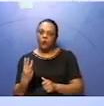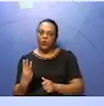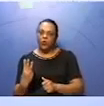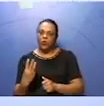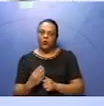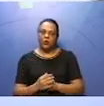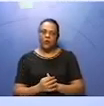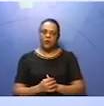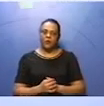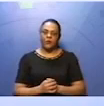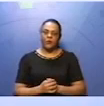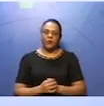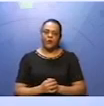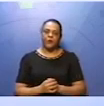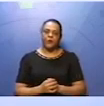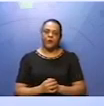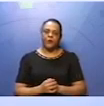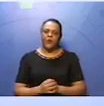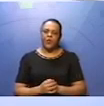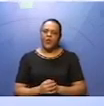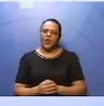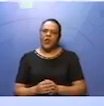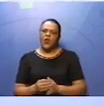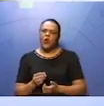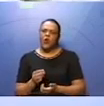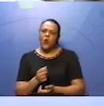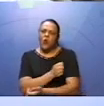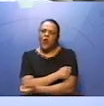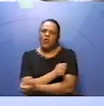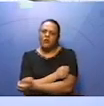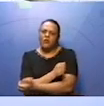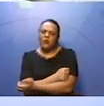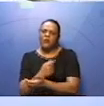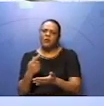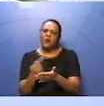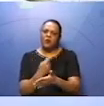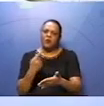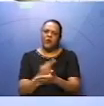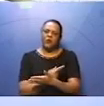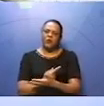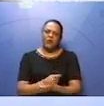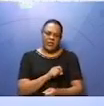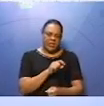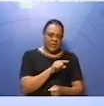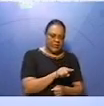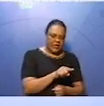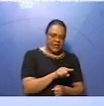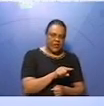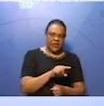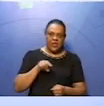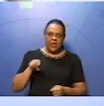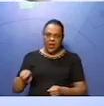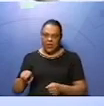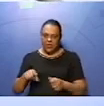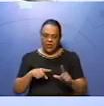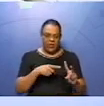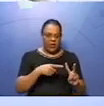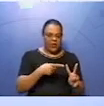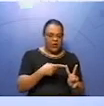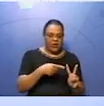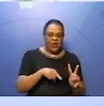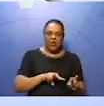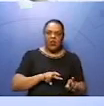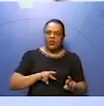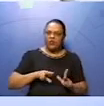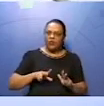isso. Aí sempre o aluno pergunta, e se as bases forem diferentes? Se a base for diferente, não